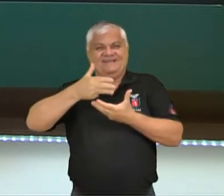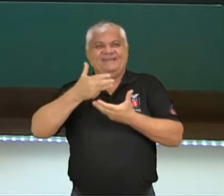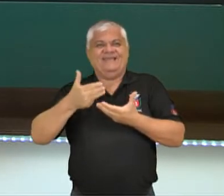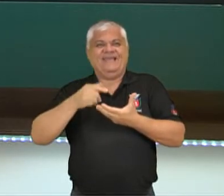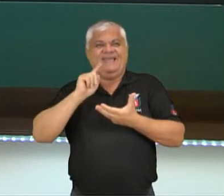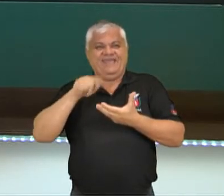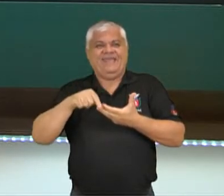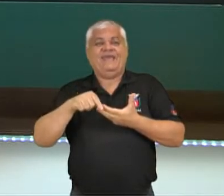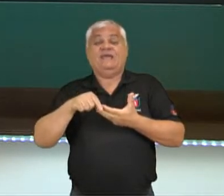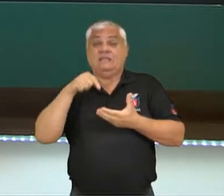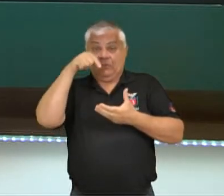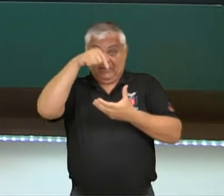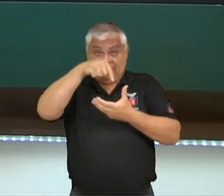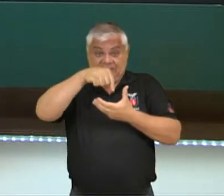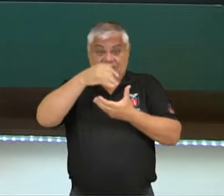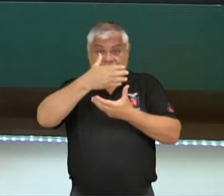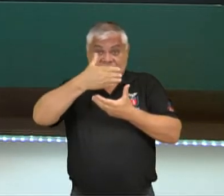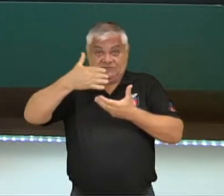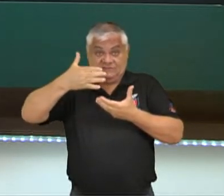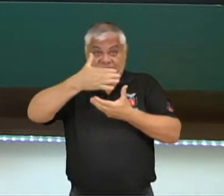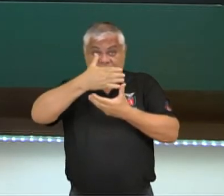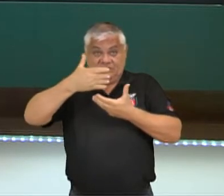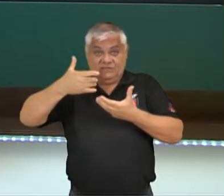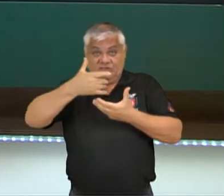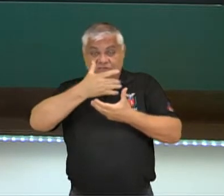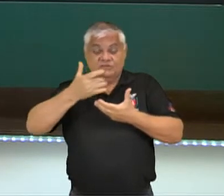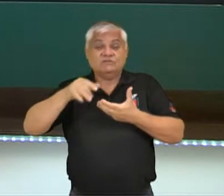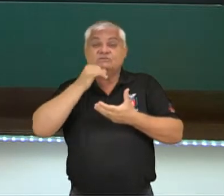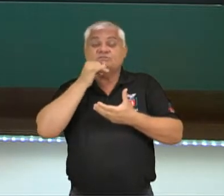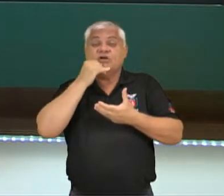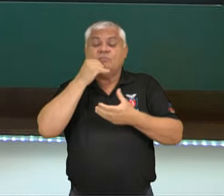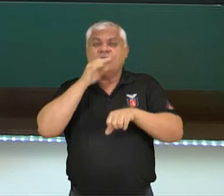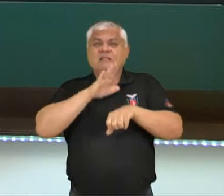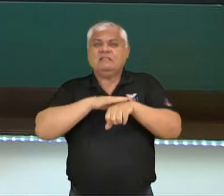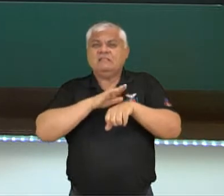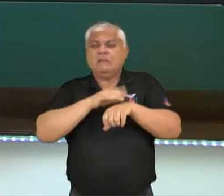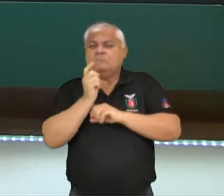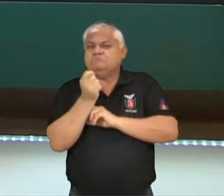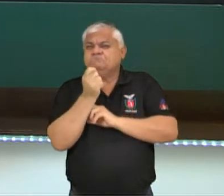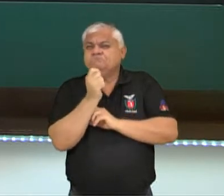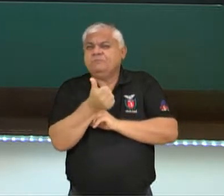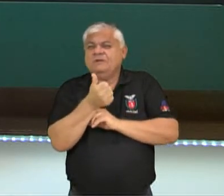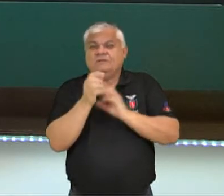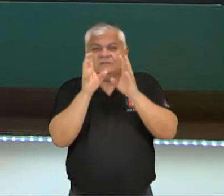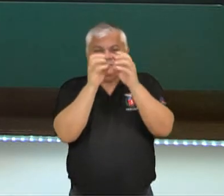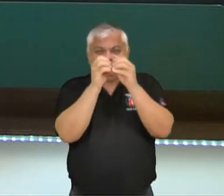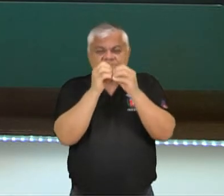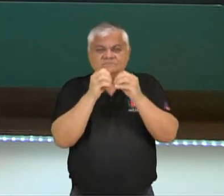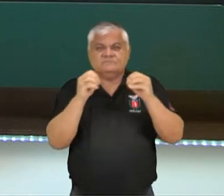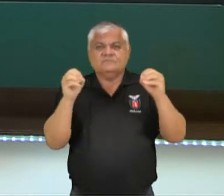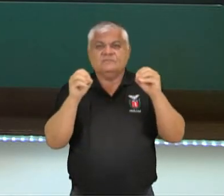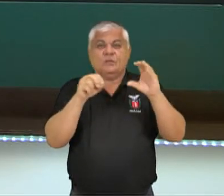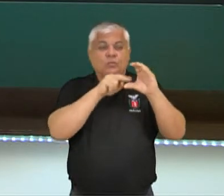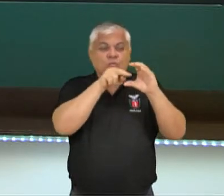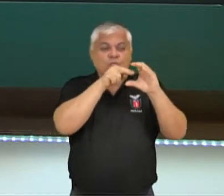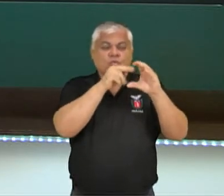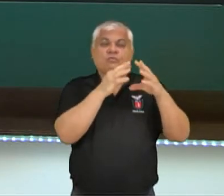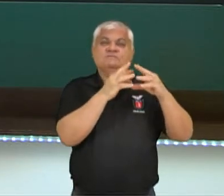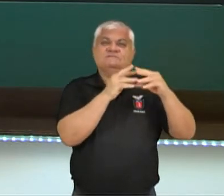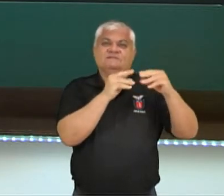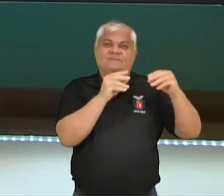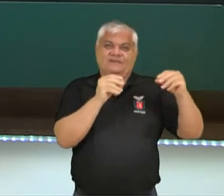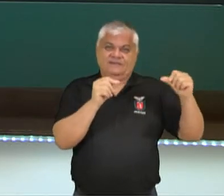centríolos. Então aqui, somente durante o curto tempo de divisão, o núcleo desaparece para